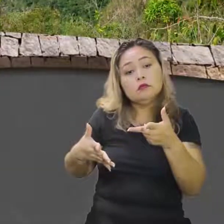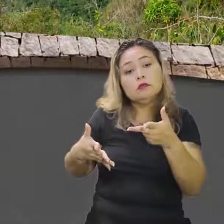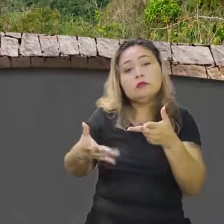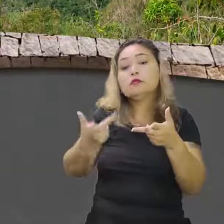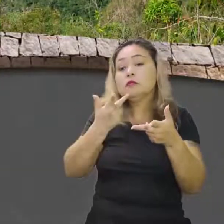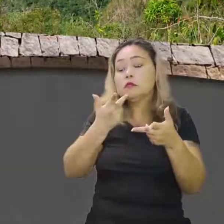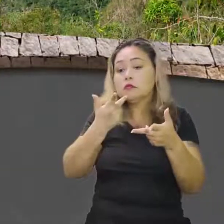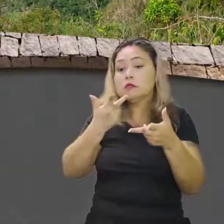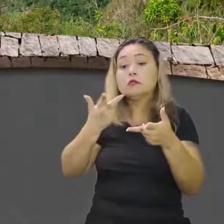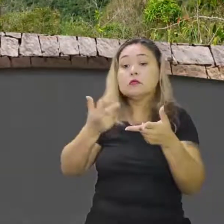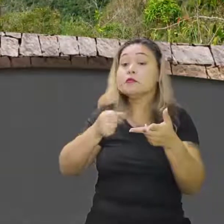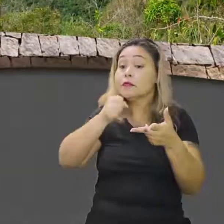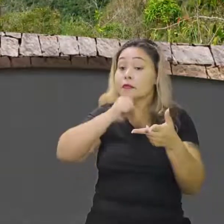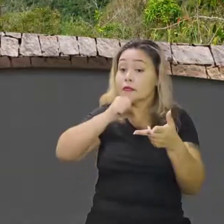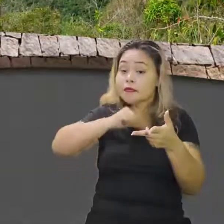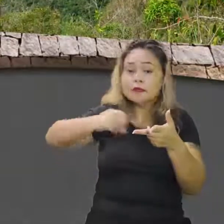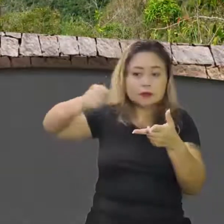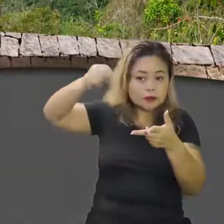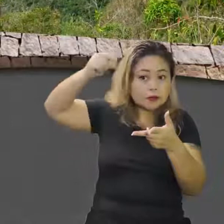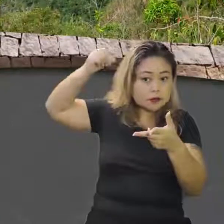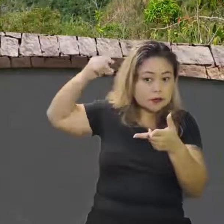Portanto, estou falando de colonização antiga.